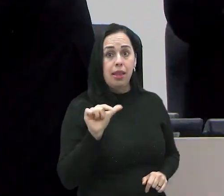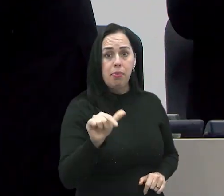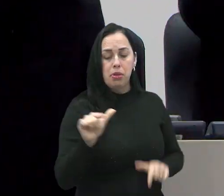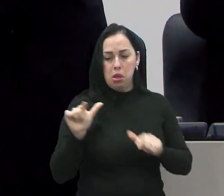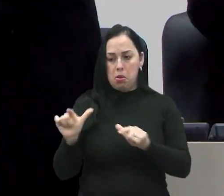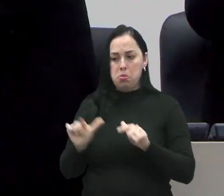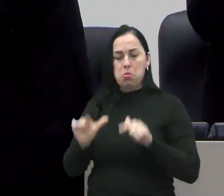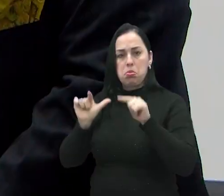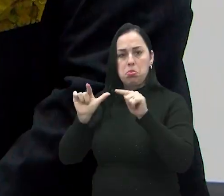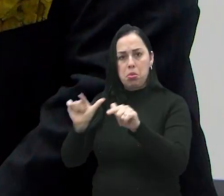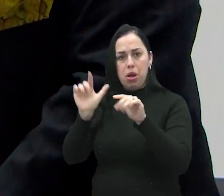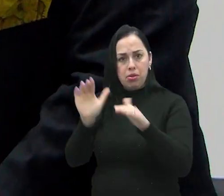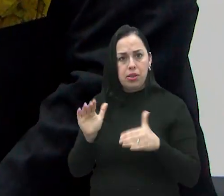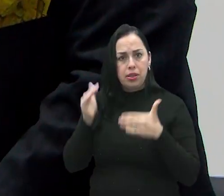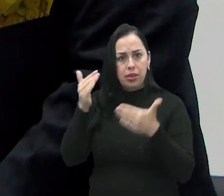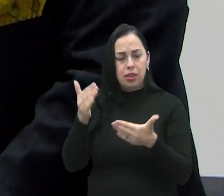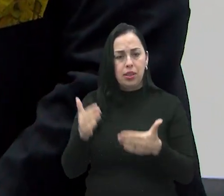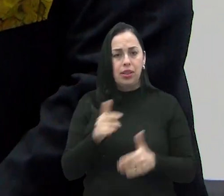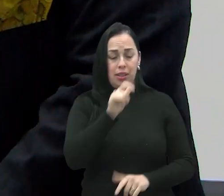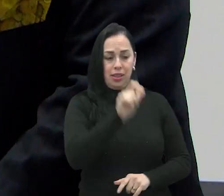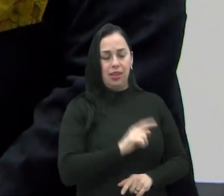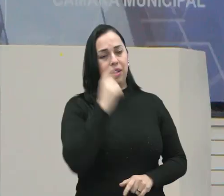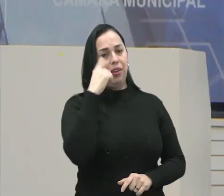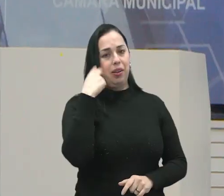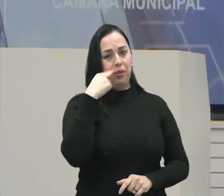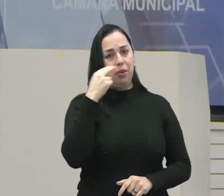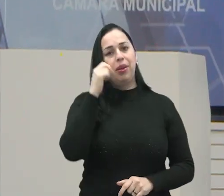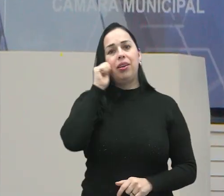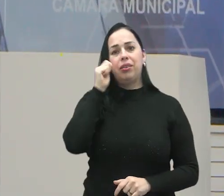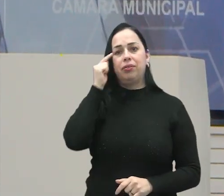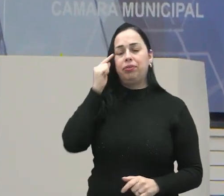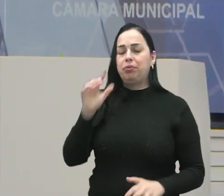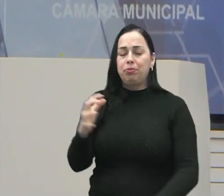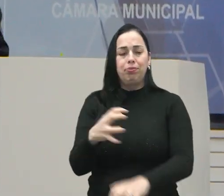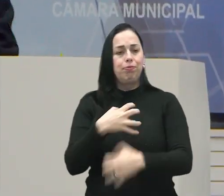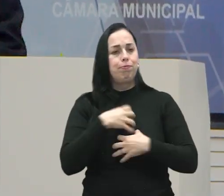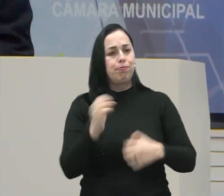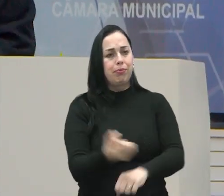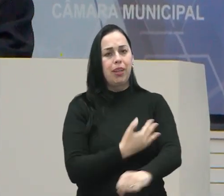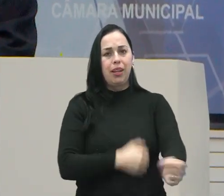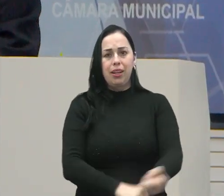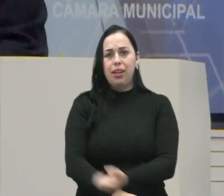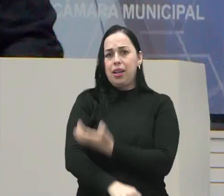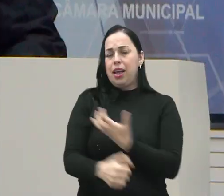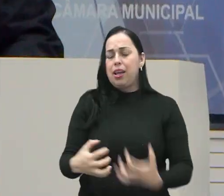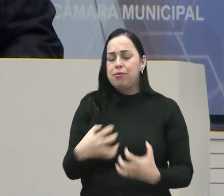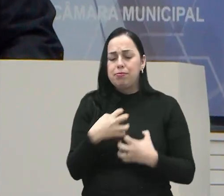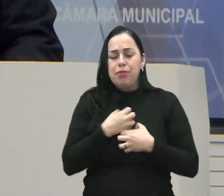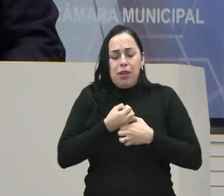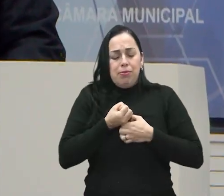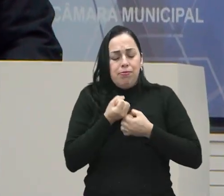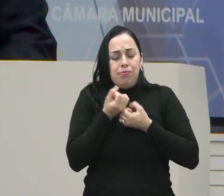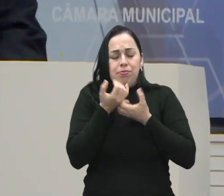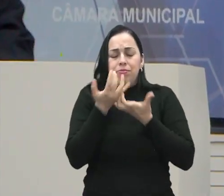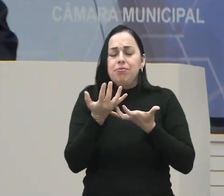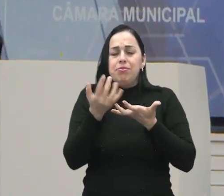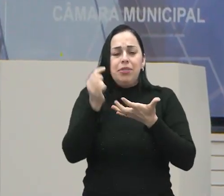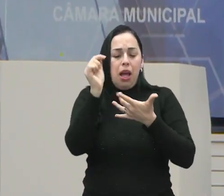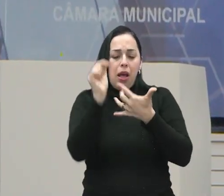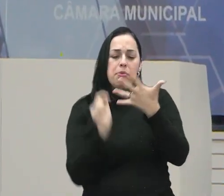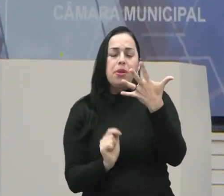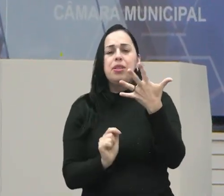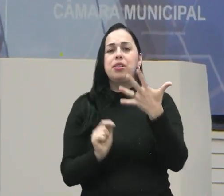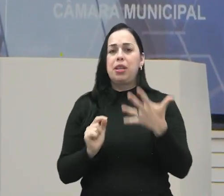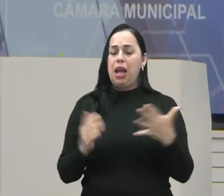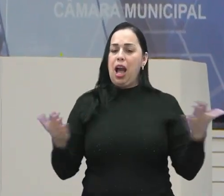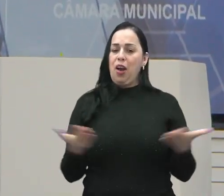título de cidadão joseense da vereadora Amélia Naomi. Emocionado, ele definiu o sentimento de ser condecorado como morador de